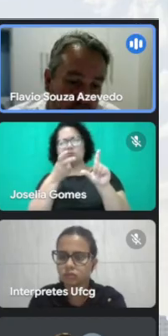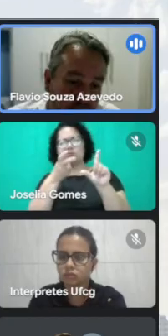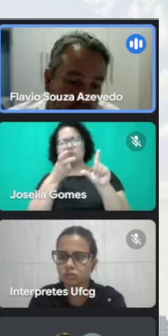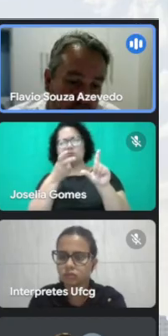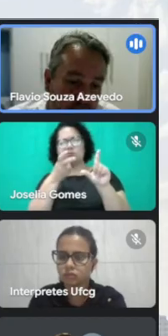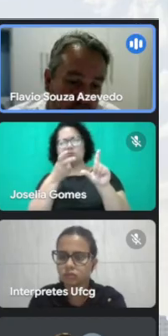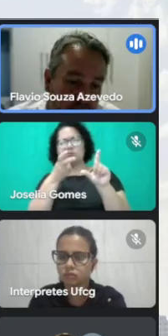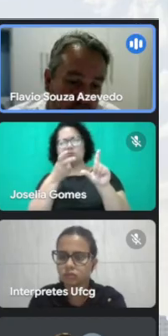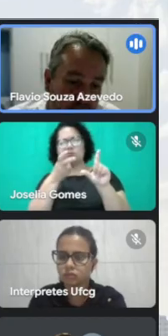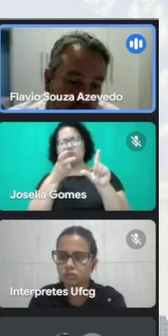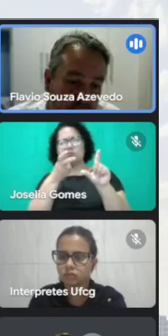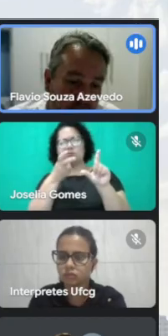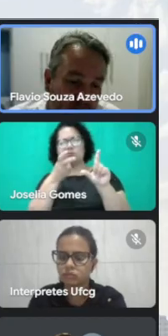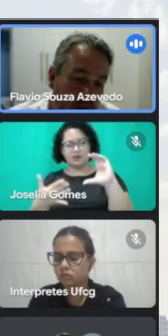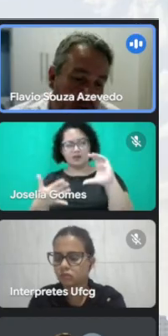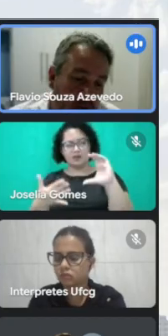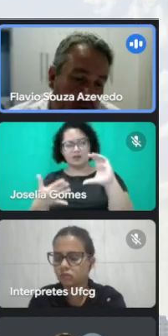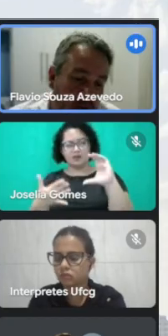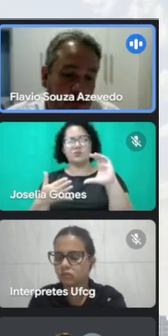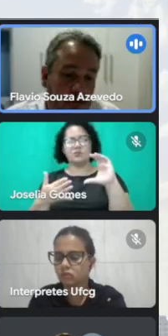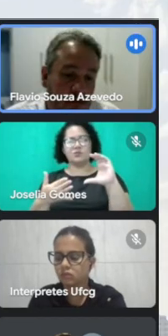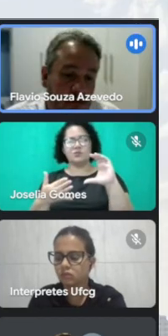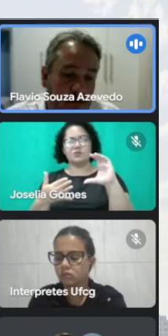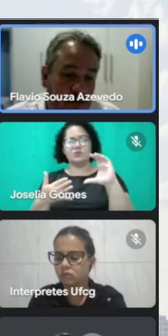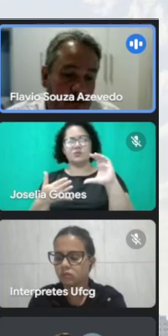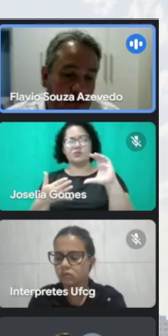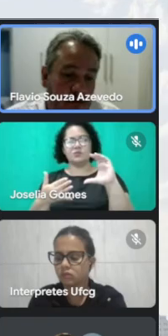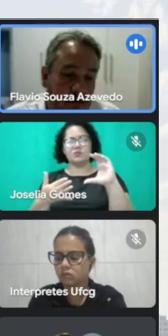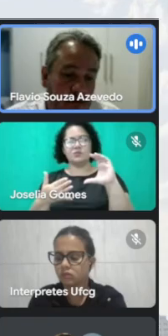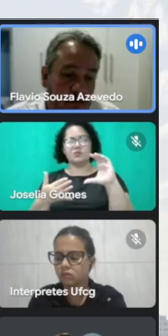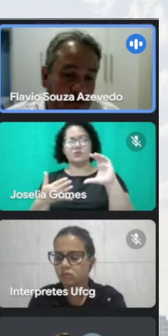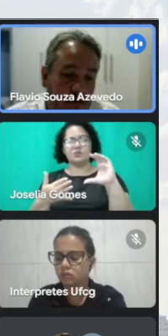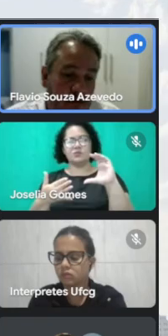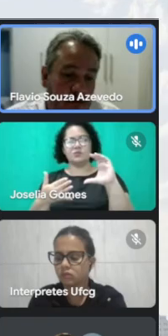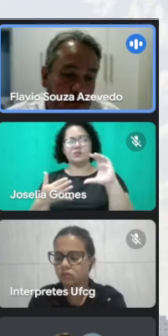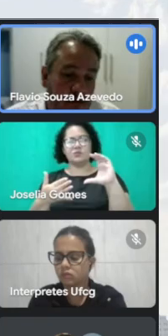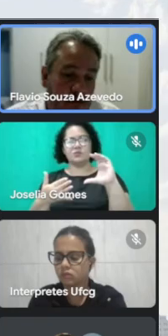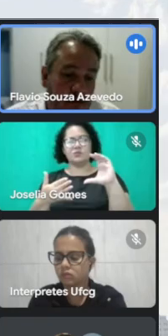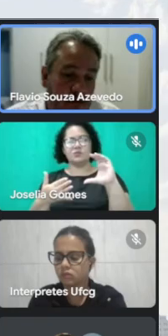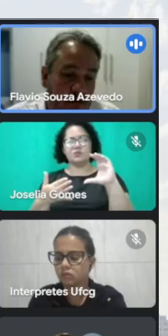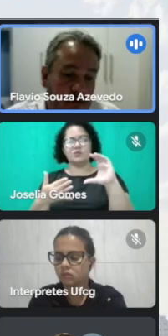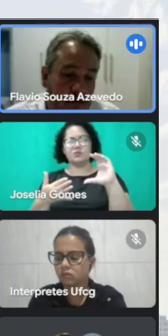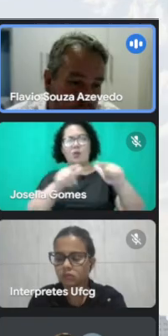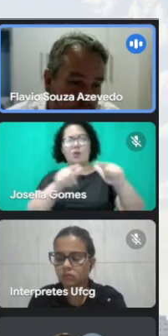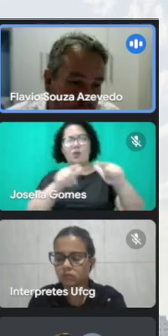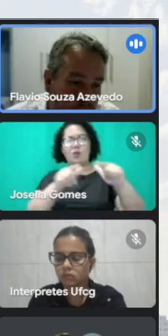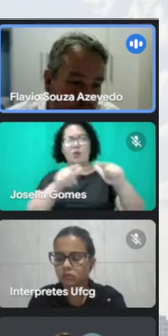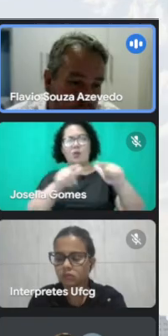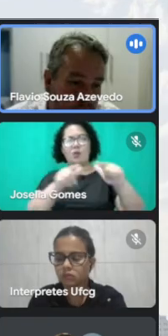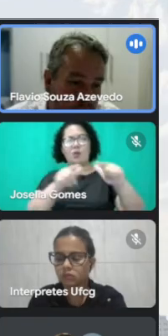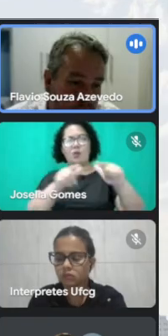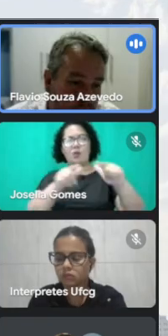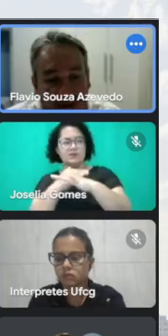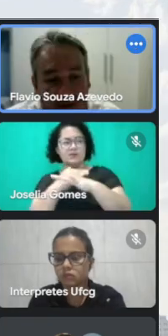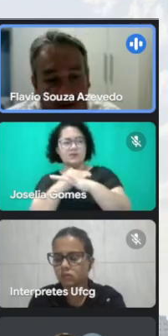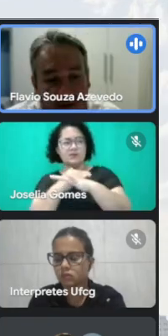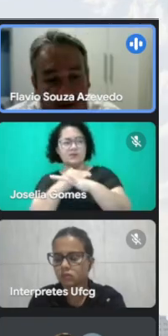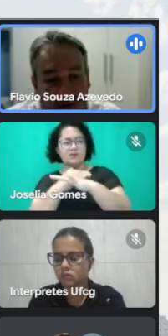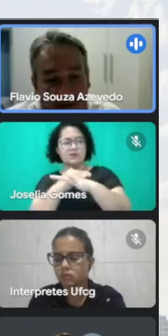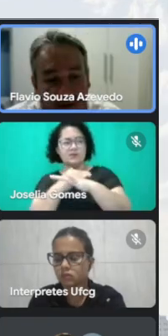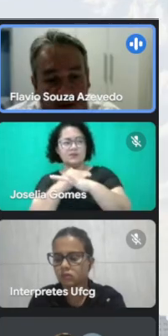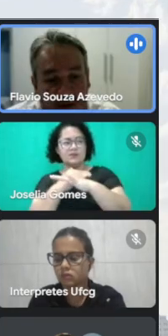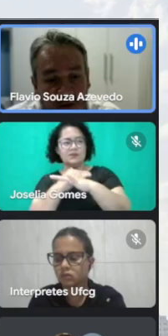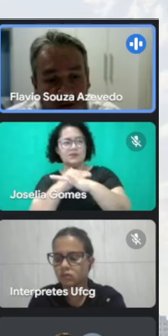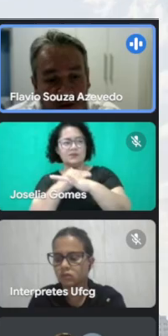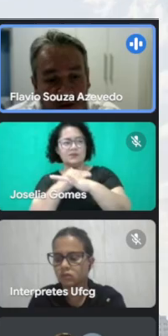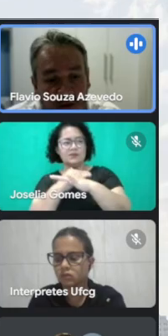características desses hidrogramas que são correspondentes a locais urbanizados, que é essa linha preta, e lugares